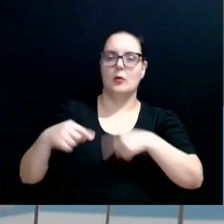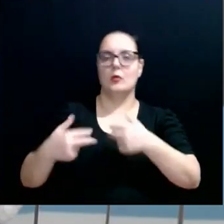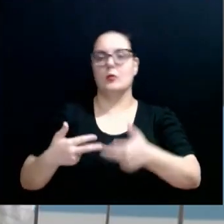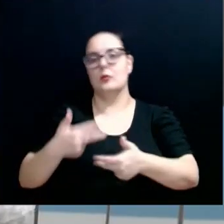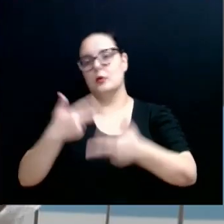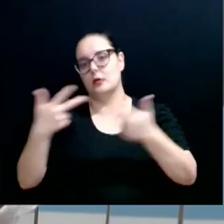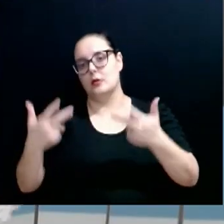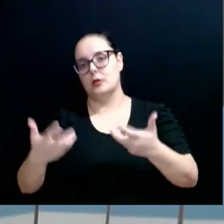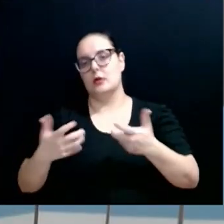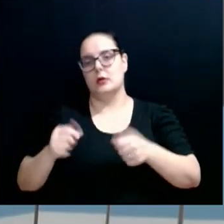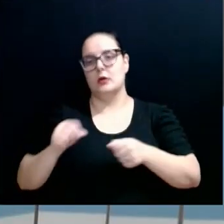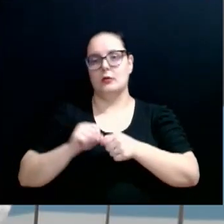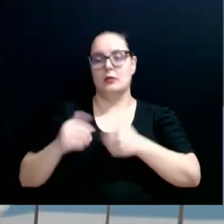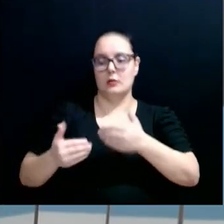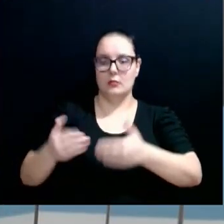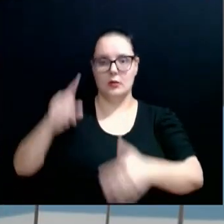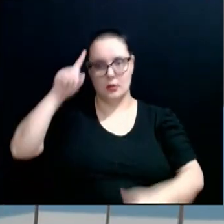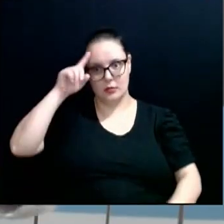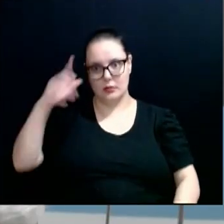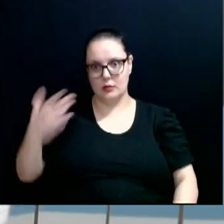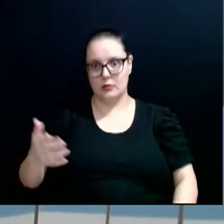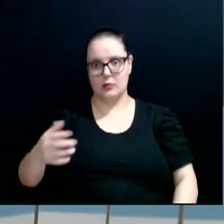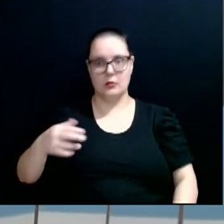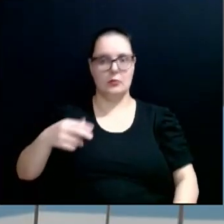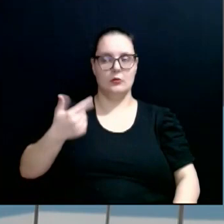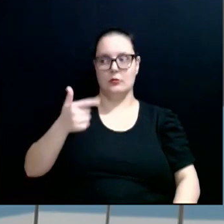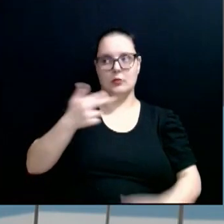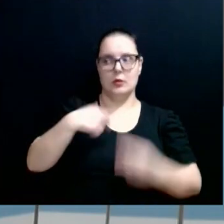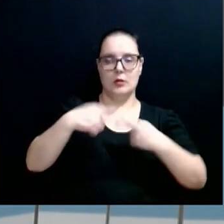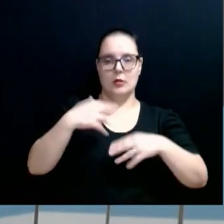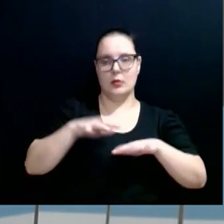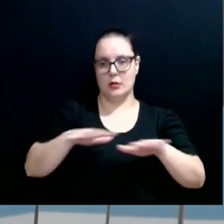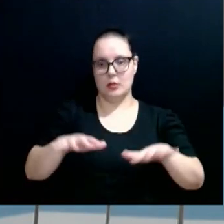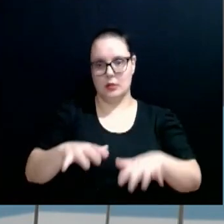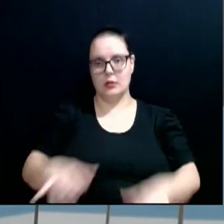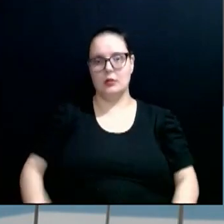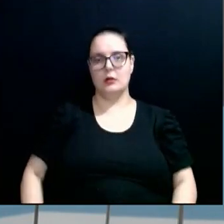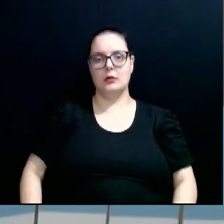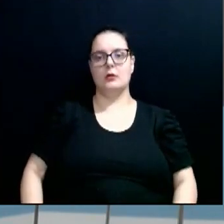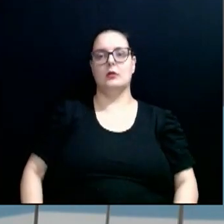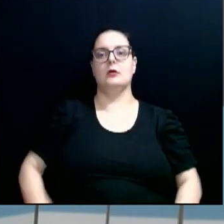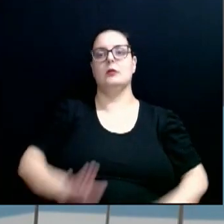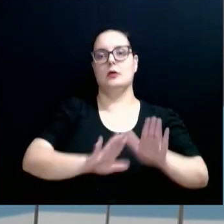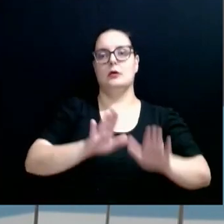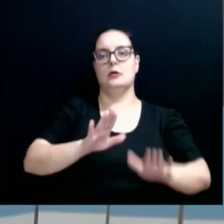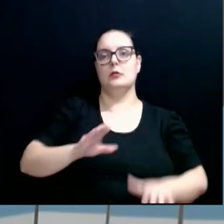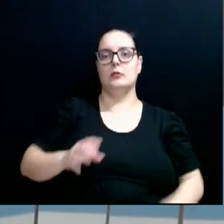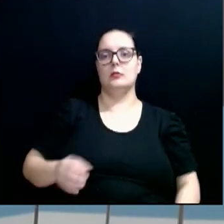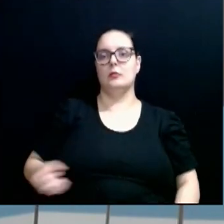próximos dias, né? Não tem nada a ver com a licitação, de criar uma linha nova lá na região Ouro Verde, do terminal Ouro Verde.